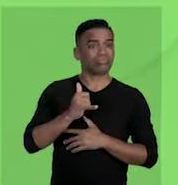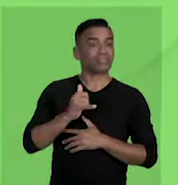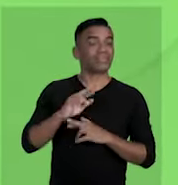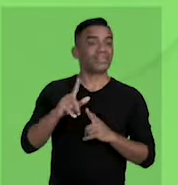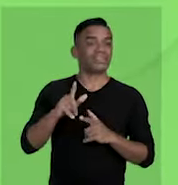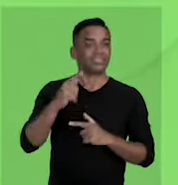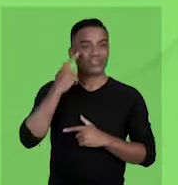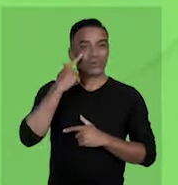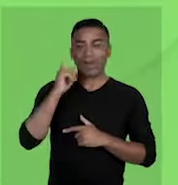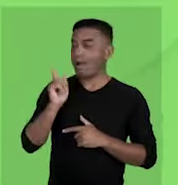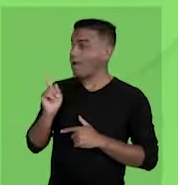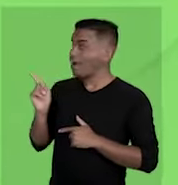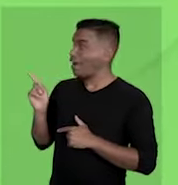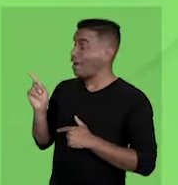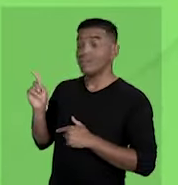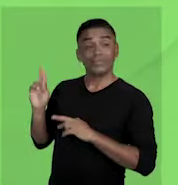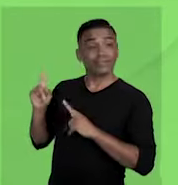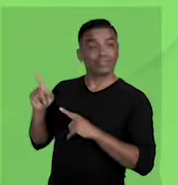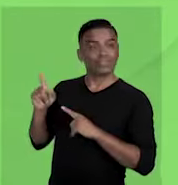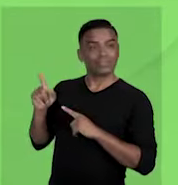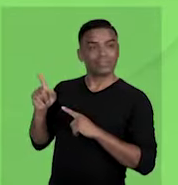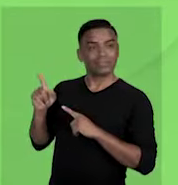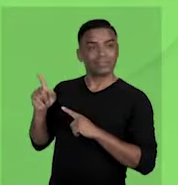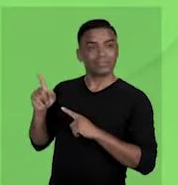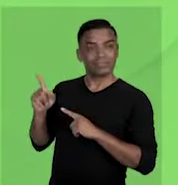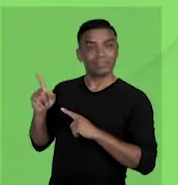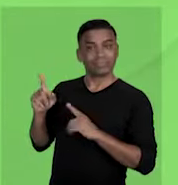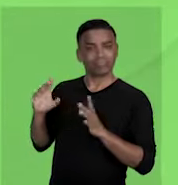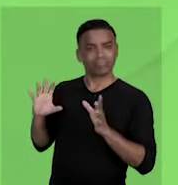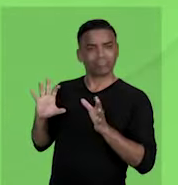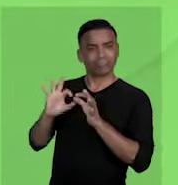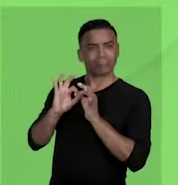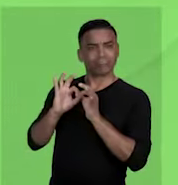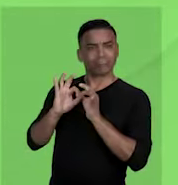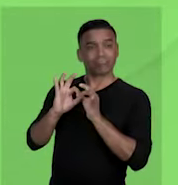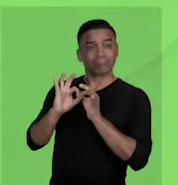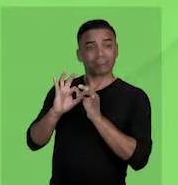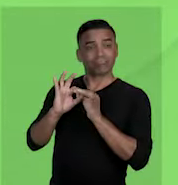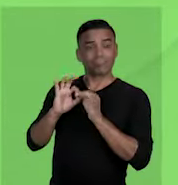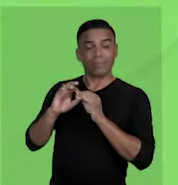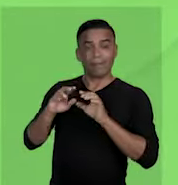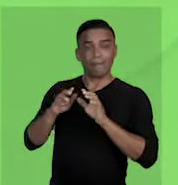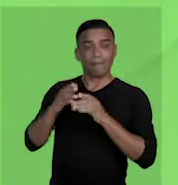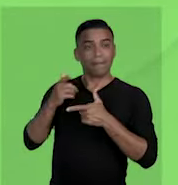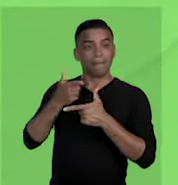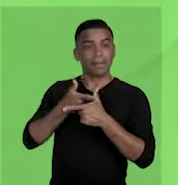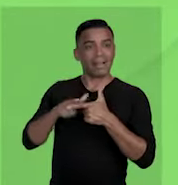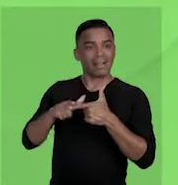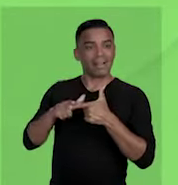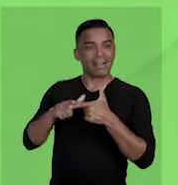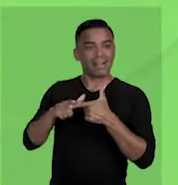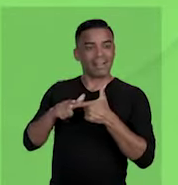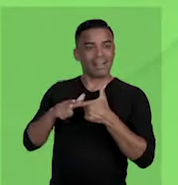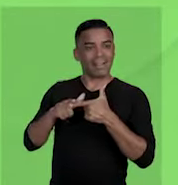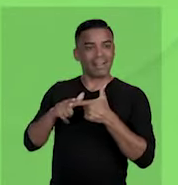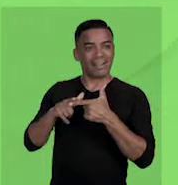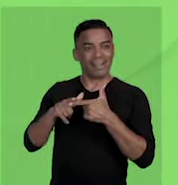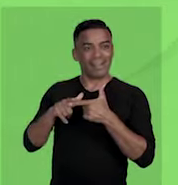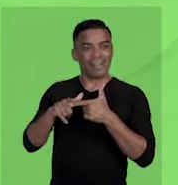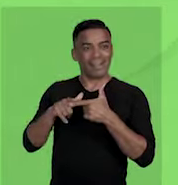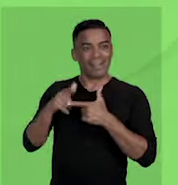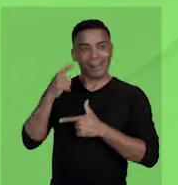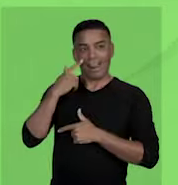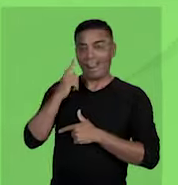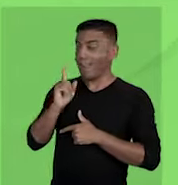circuito em paralelo, existe uma associação na qual a corrente se divide. Olha ela se dividindo aqui,